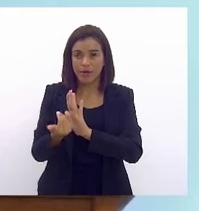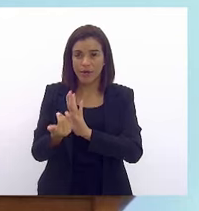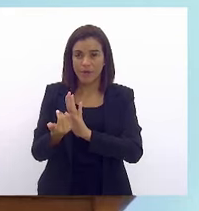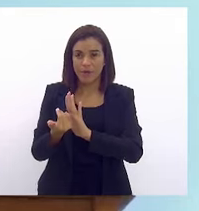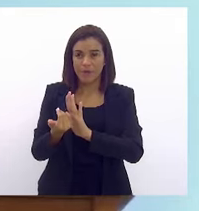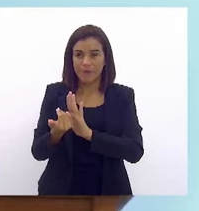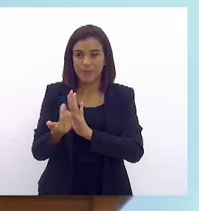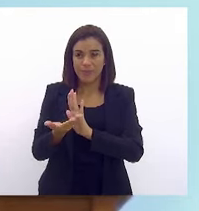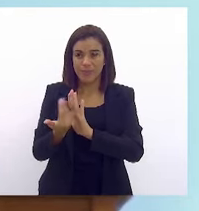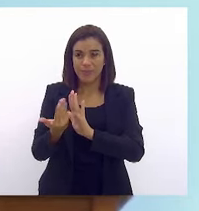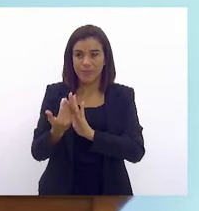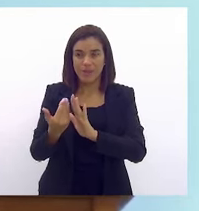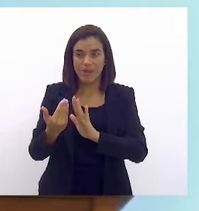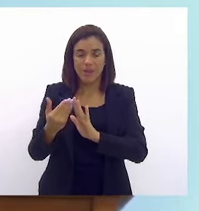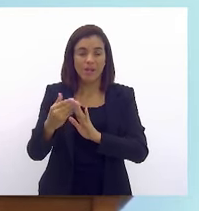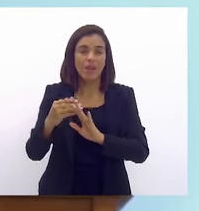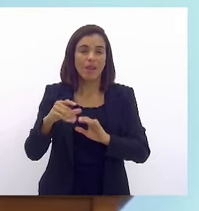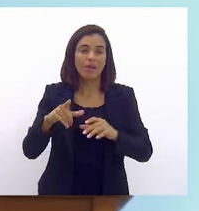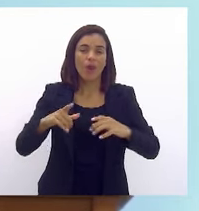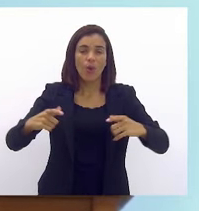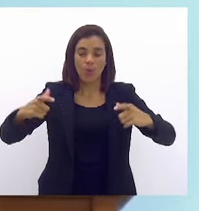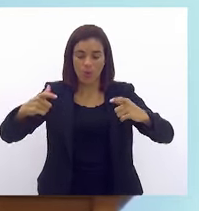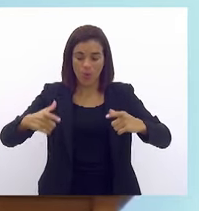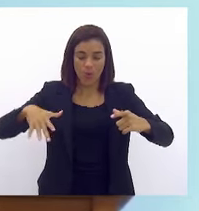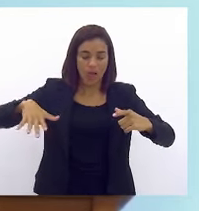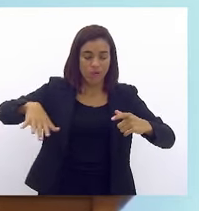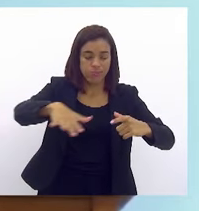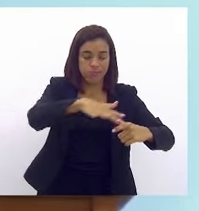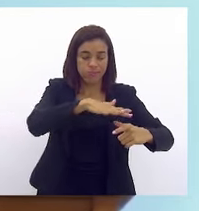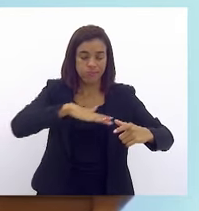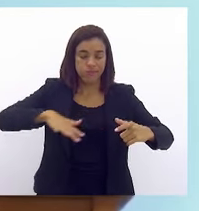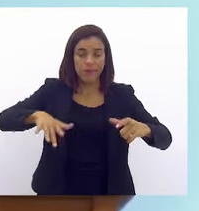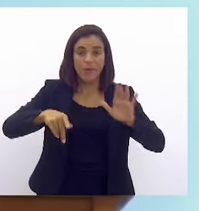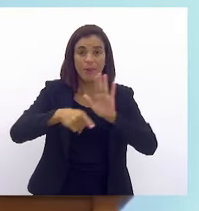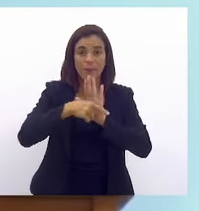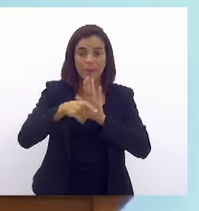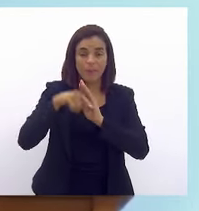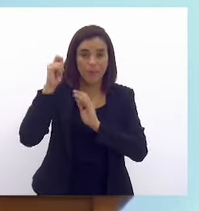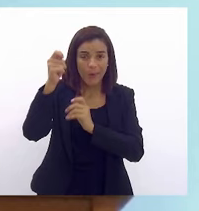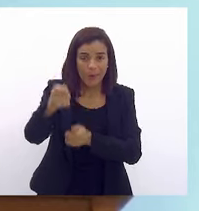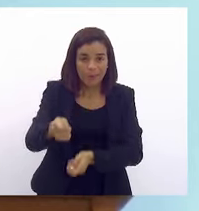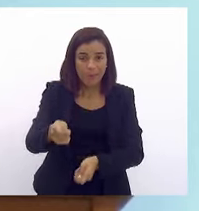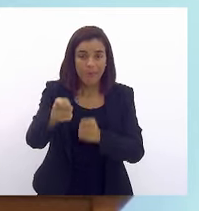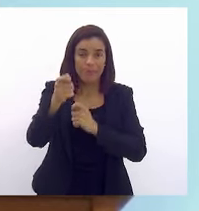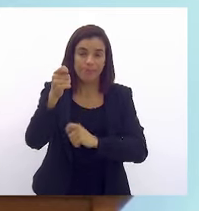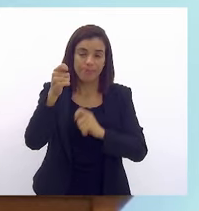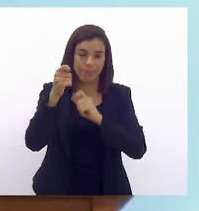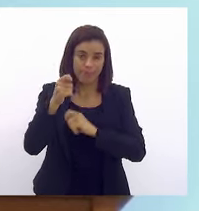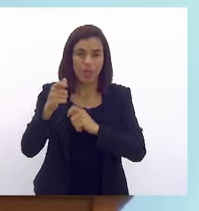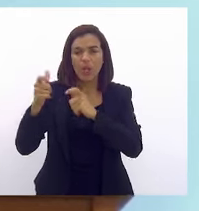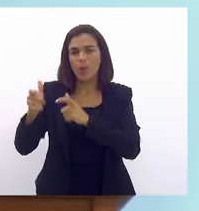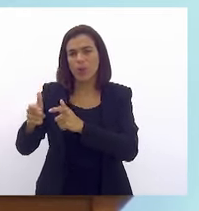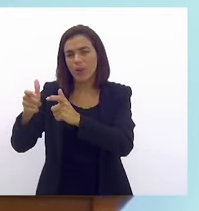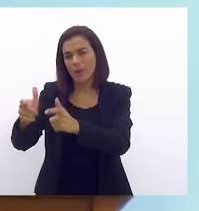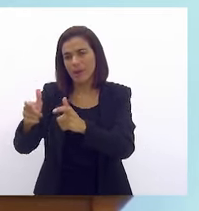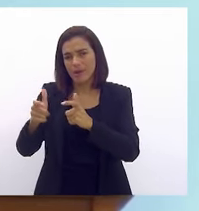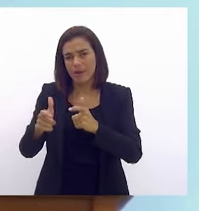na ponta da Coroa, que é um pesqueiro, certo? E vários outros lugares, na própria